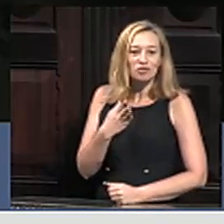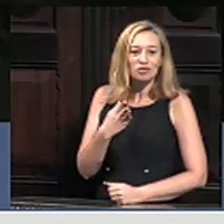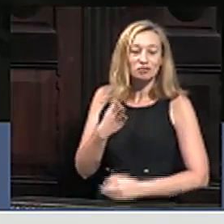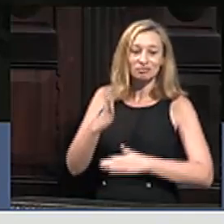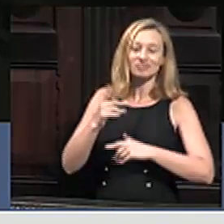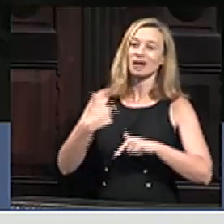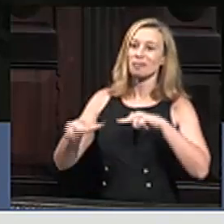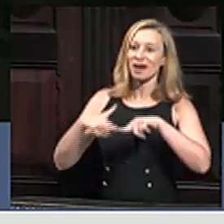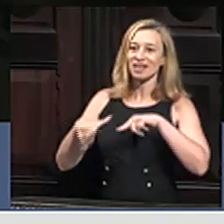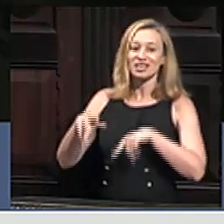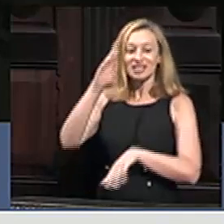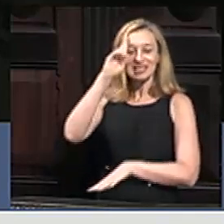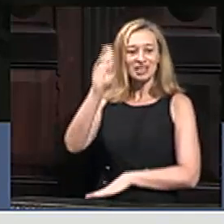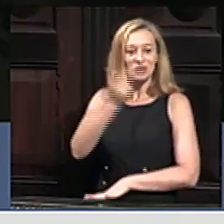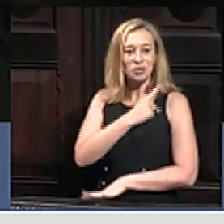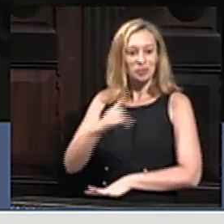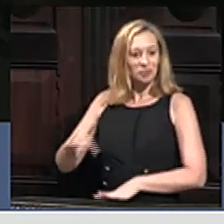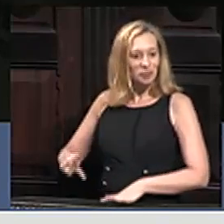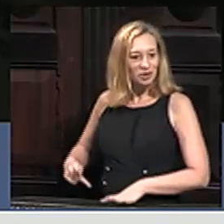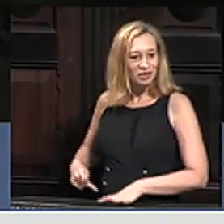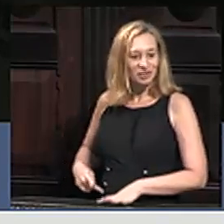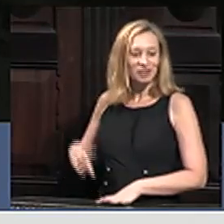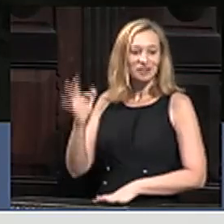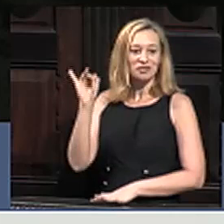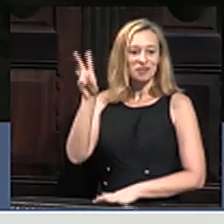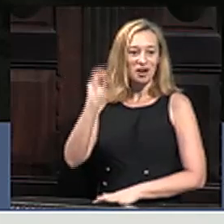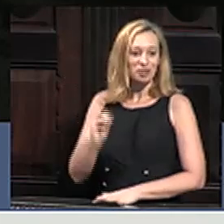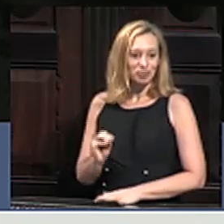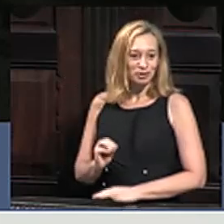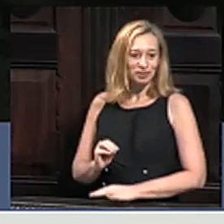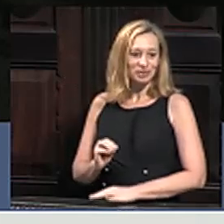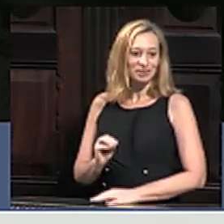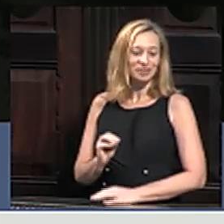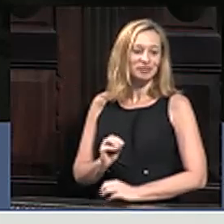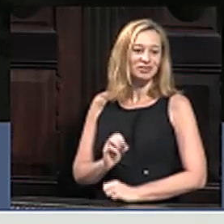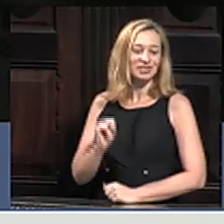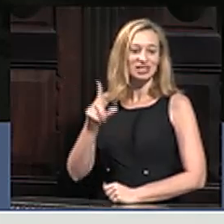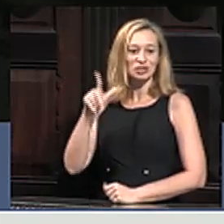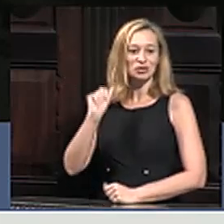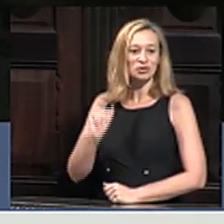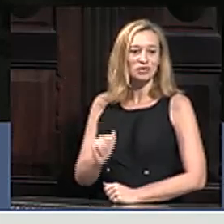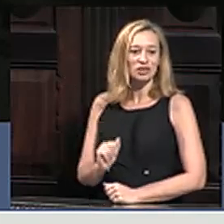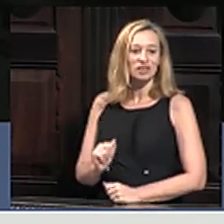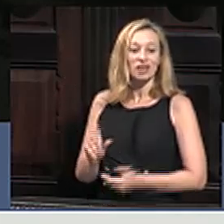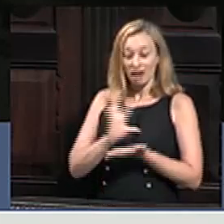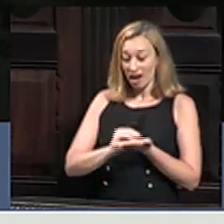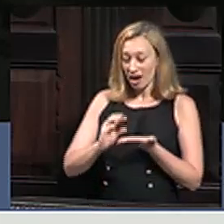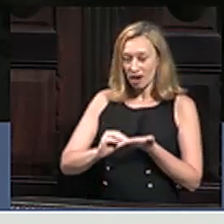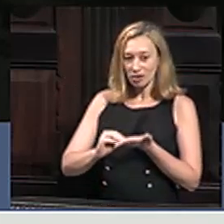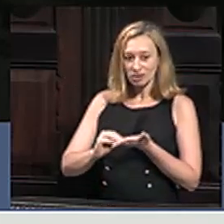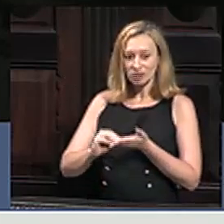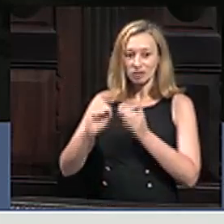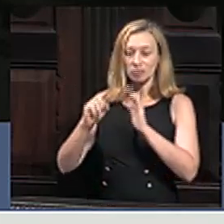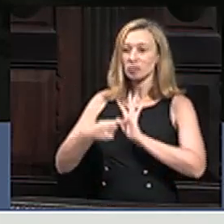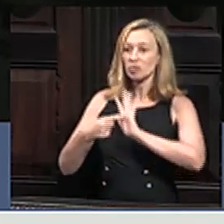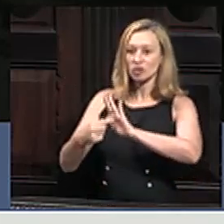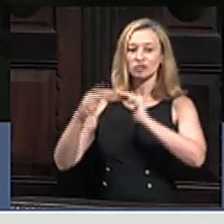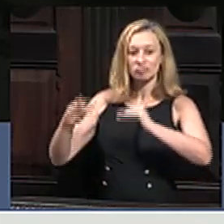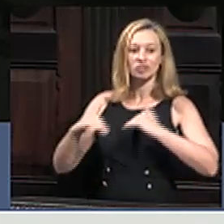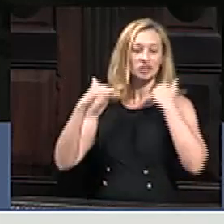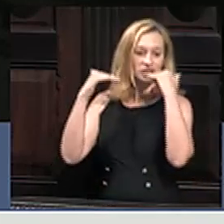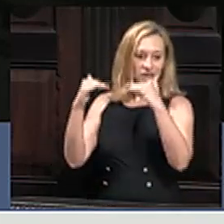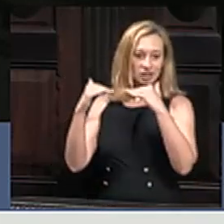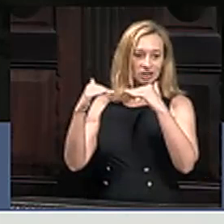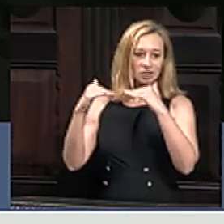Verdade. Senhor presidente Fábio Silva, a ata reflete com exatidão